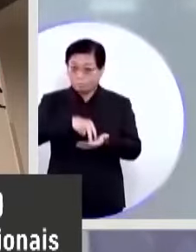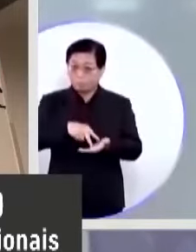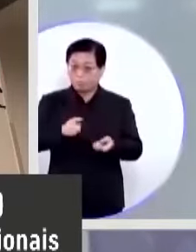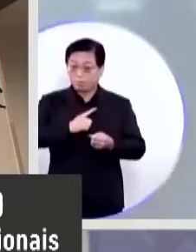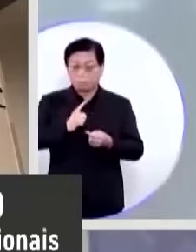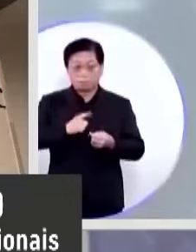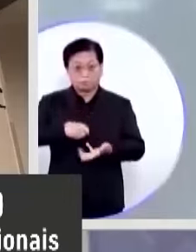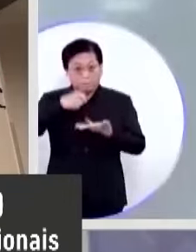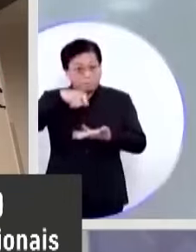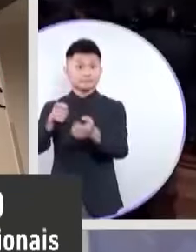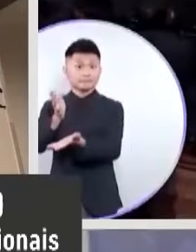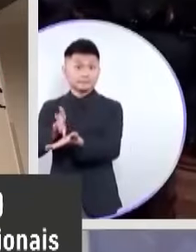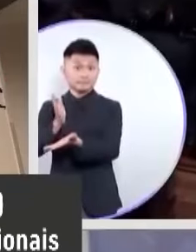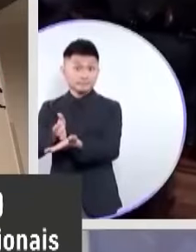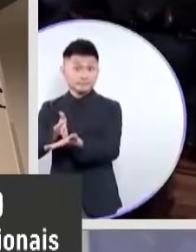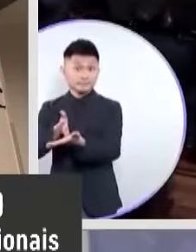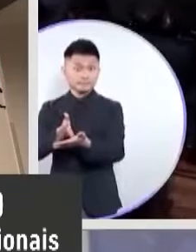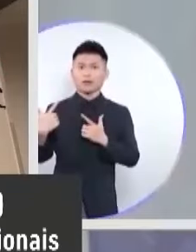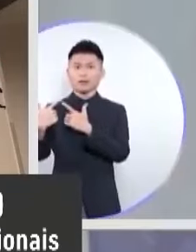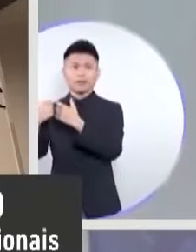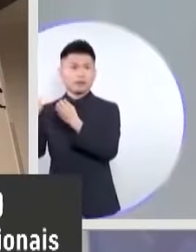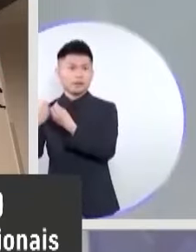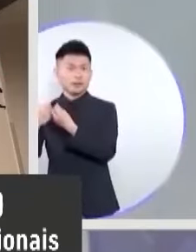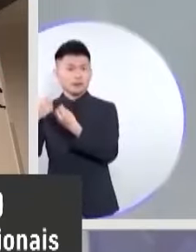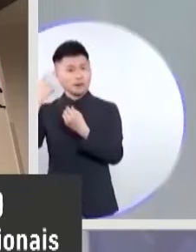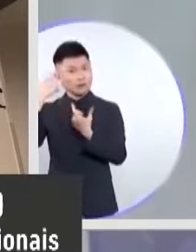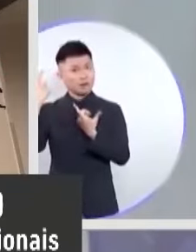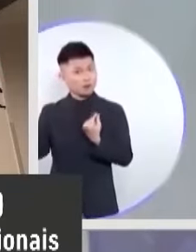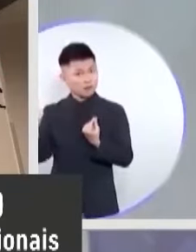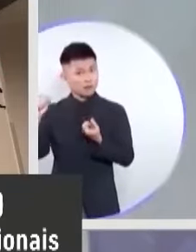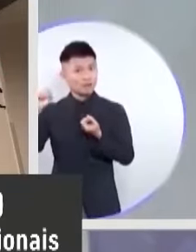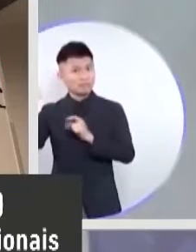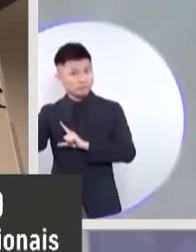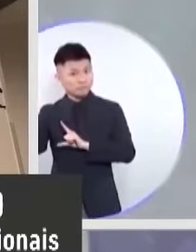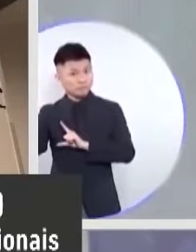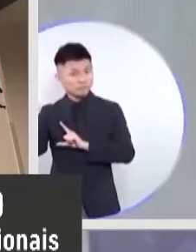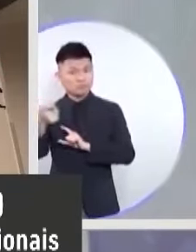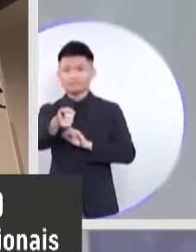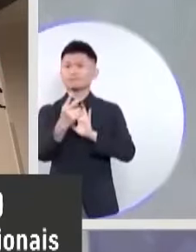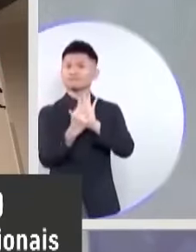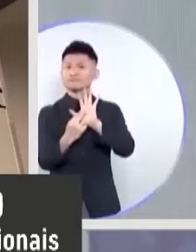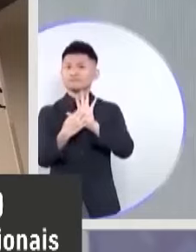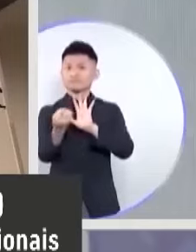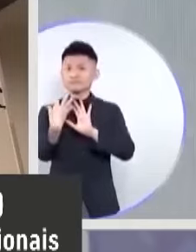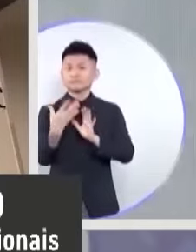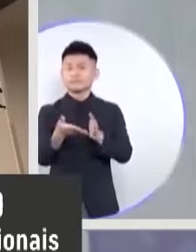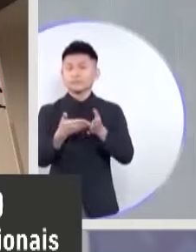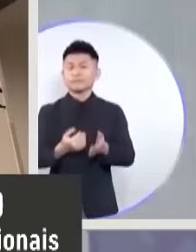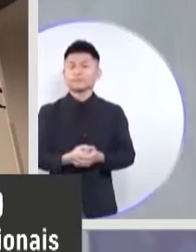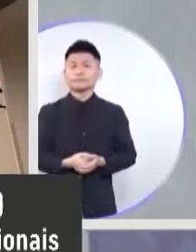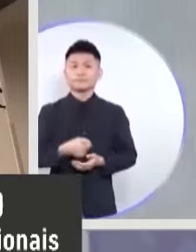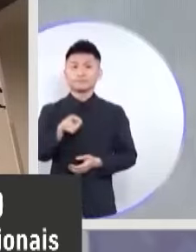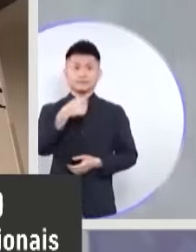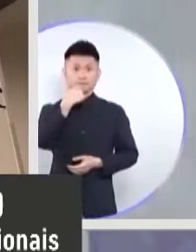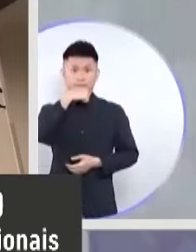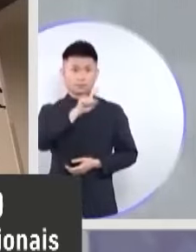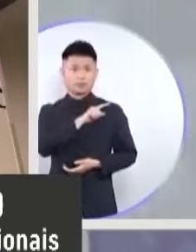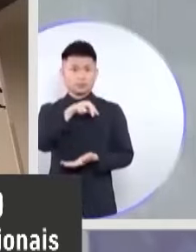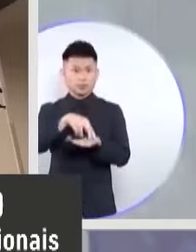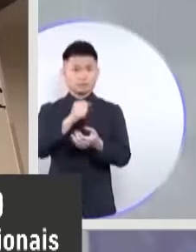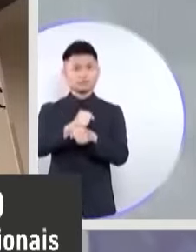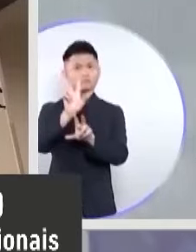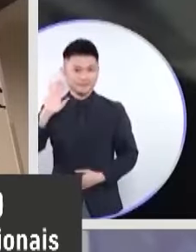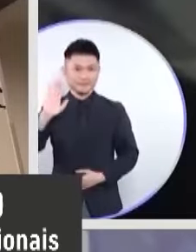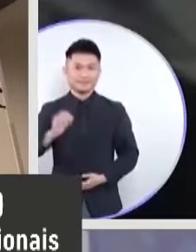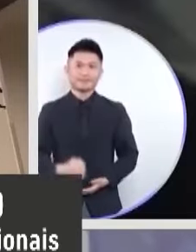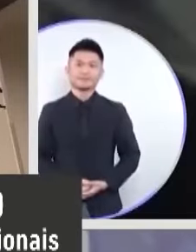xi Jin pin veja nisso eh mais uma um desafio a manutenção de Taiwan de forma